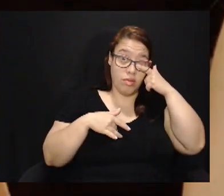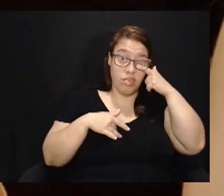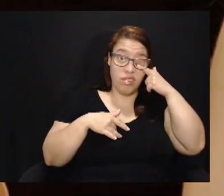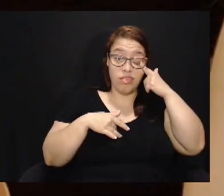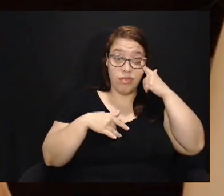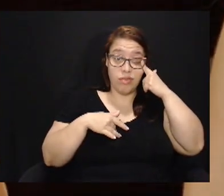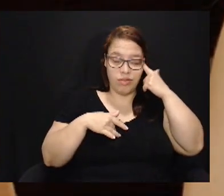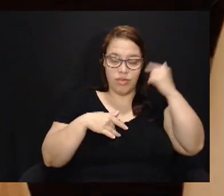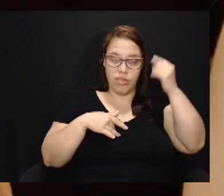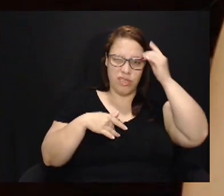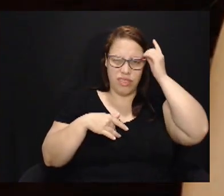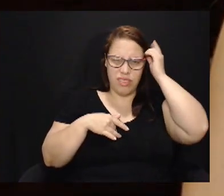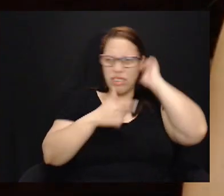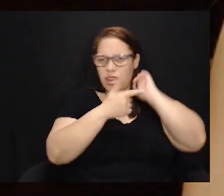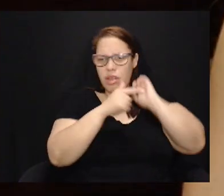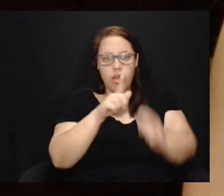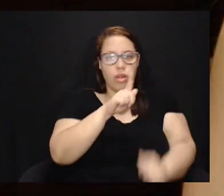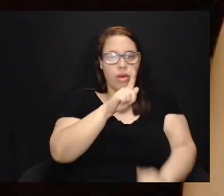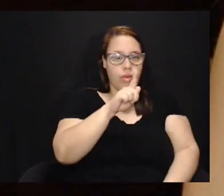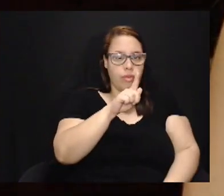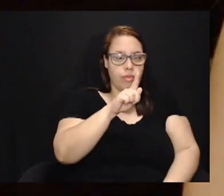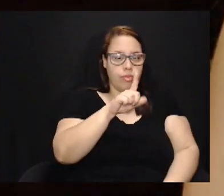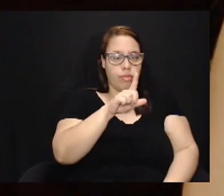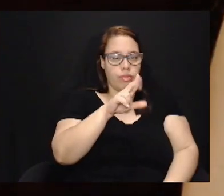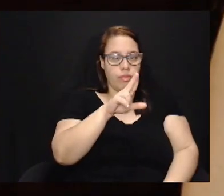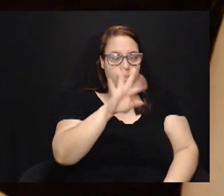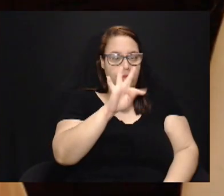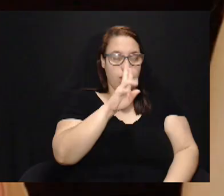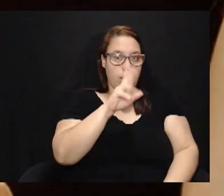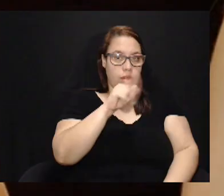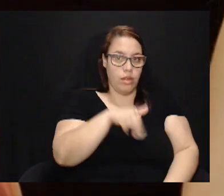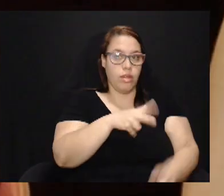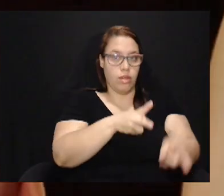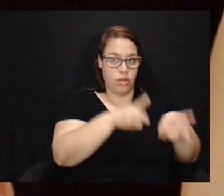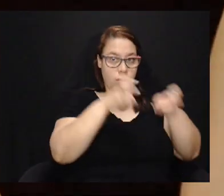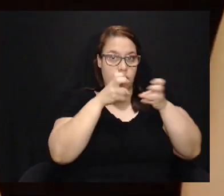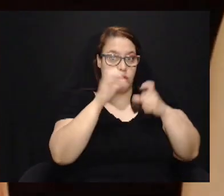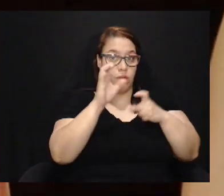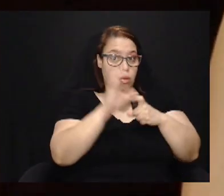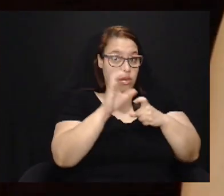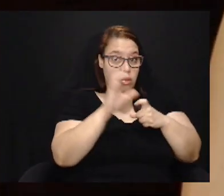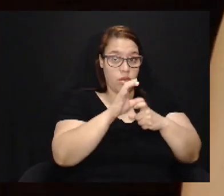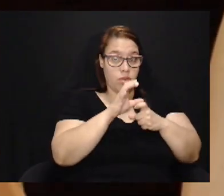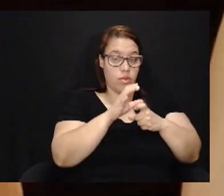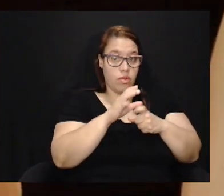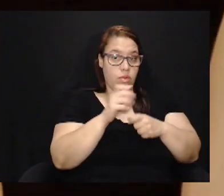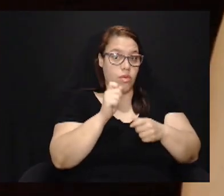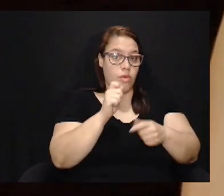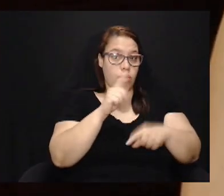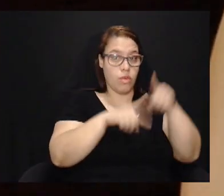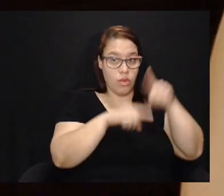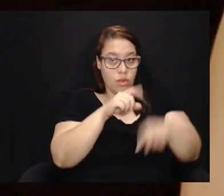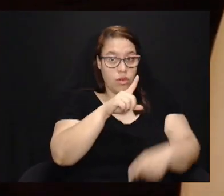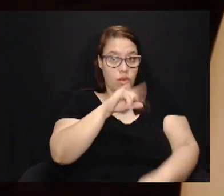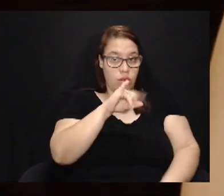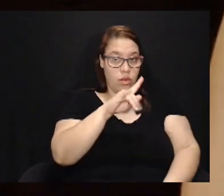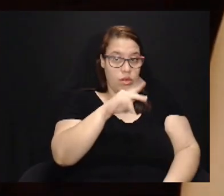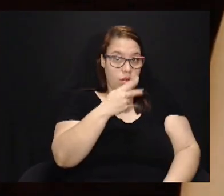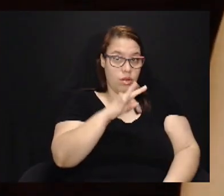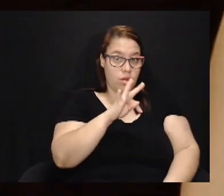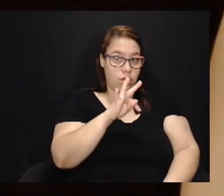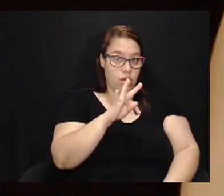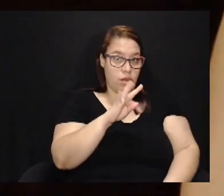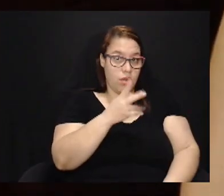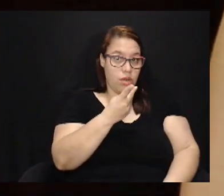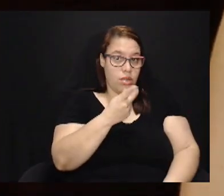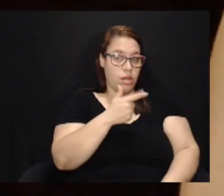mas não tem glúten. Eu pego muito isso no consultório, eu percebo muito isso no consultório. Eu comprei esse produto, é light. Quando você vai ver, não tem nada de